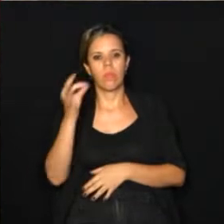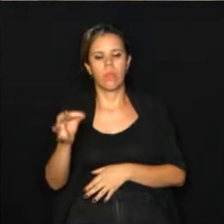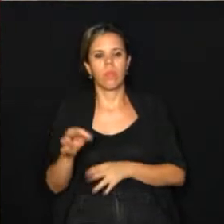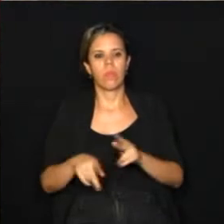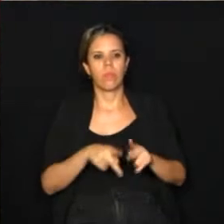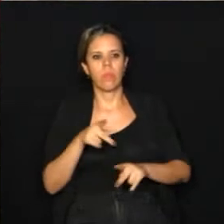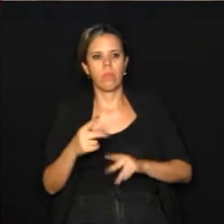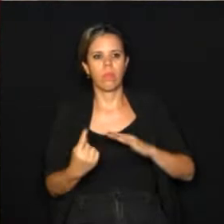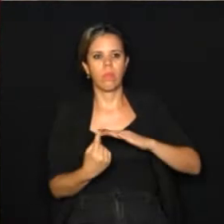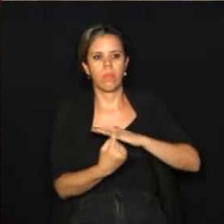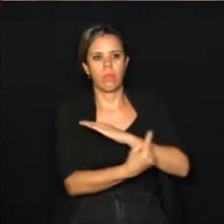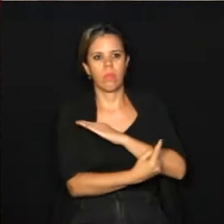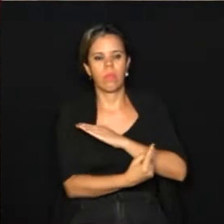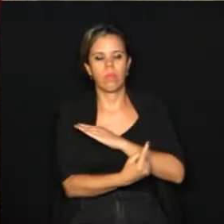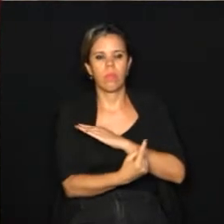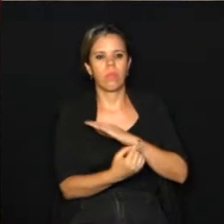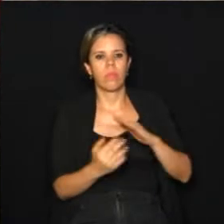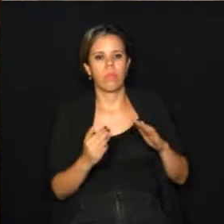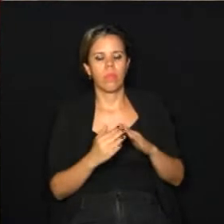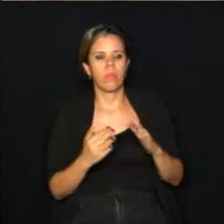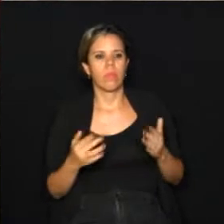em isolamento domiciliar.